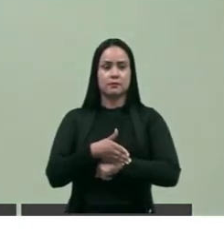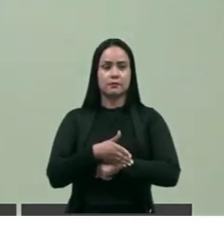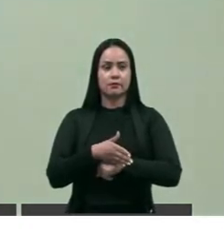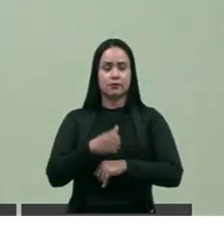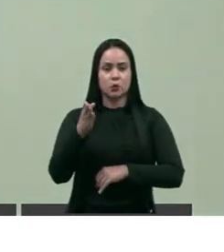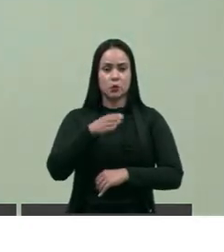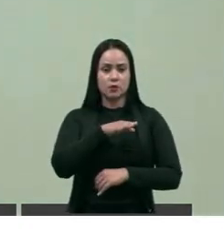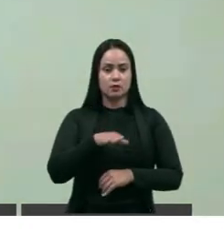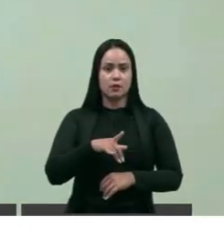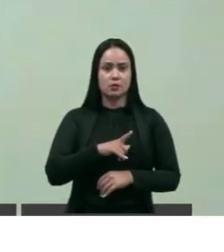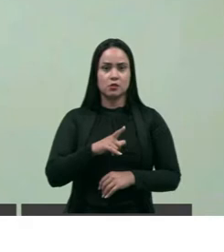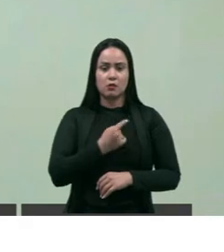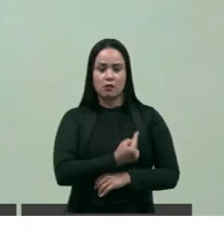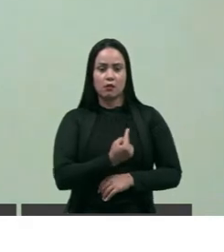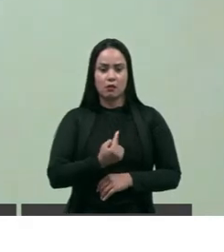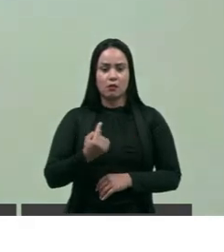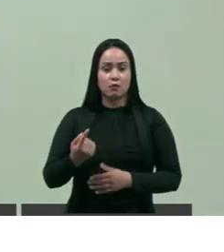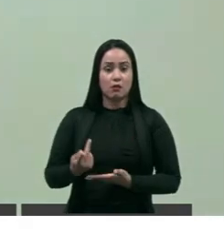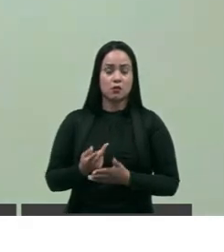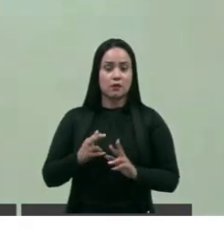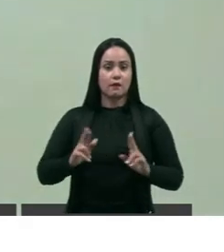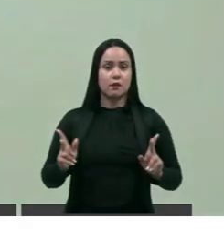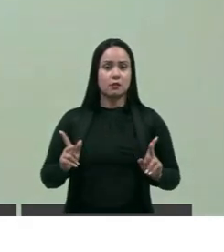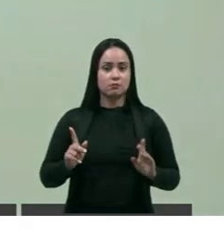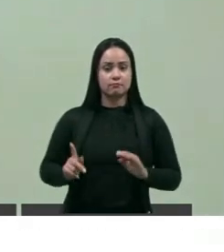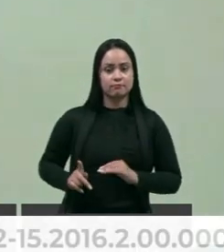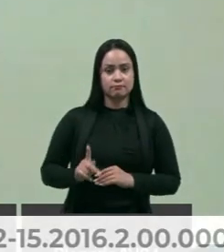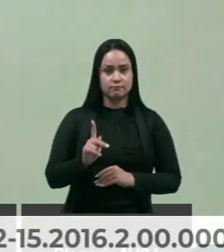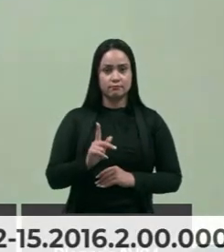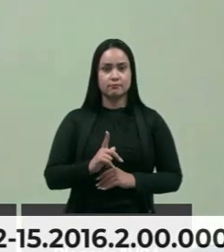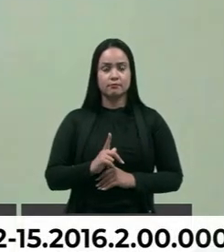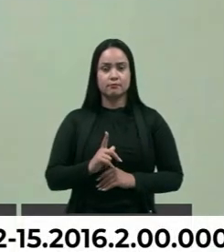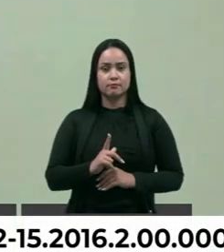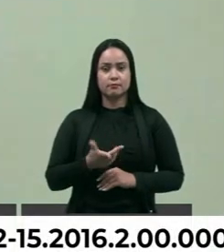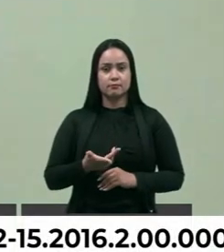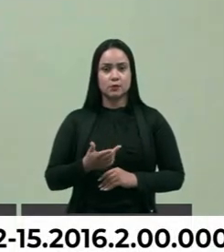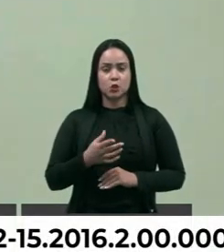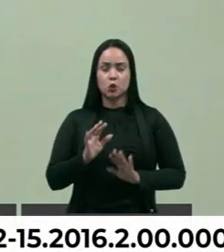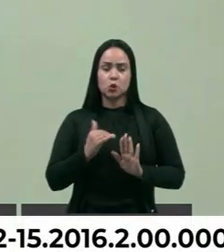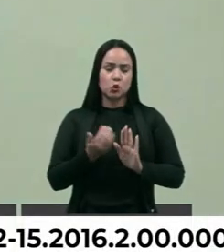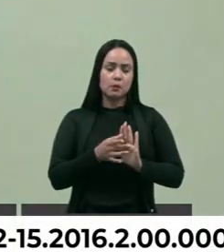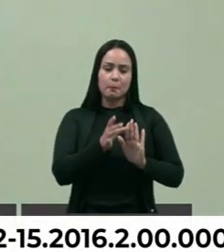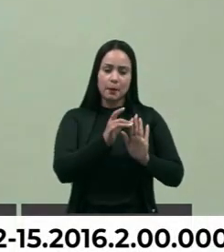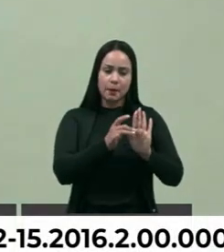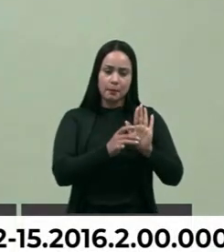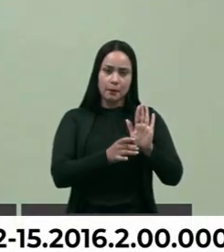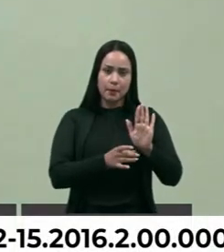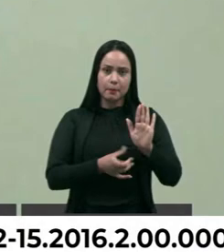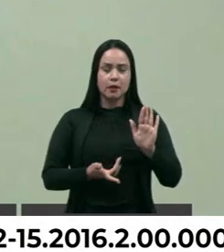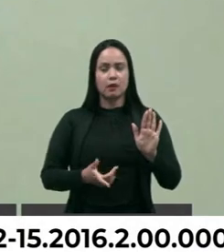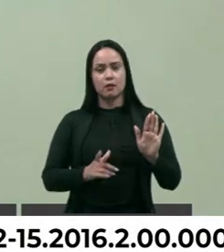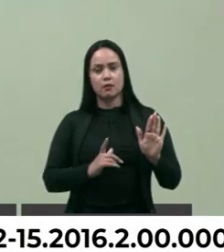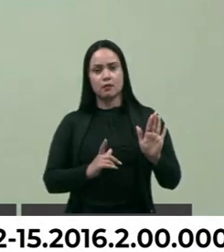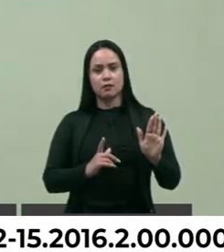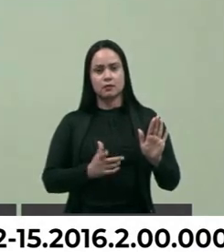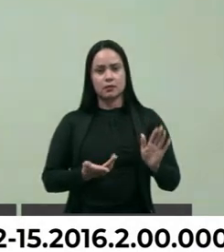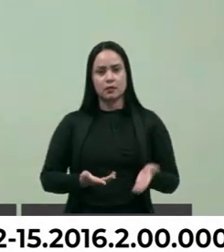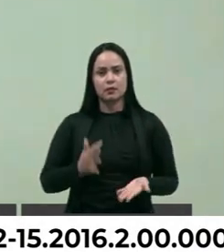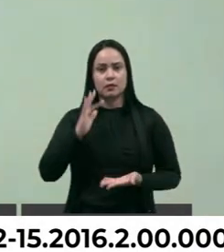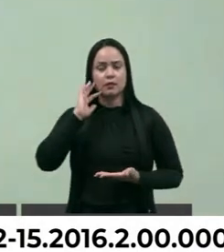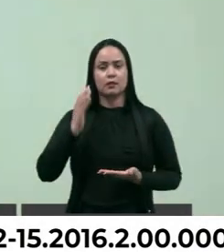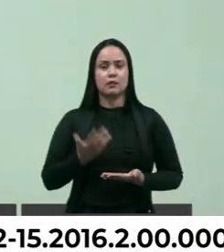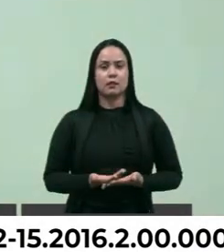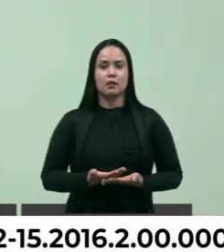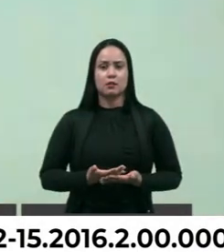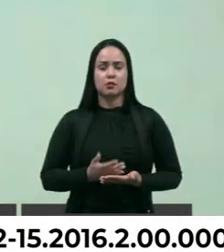particularidades observadas caso a caso. Por conseguinte, são pesados todos os pontos relacionados e surge como consectário determinasse